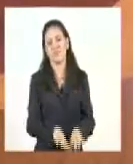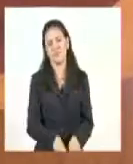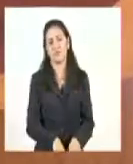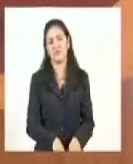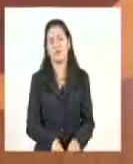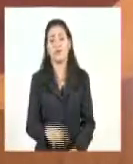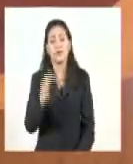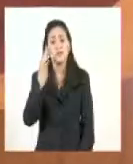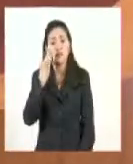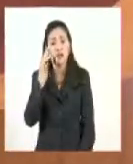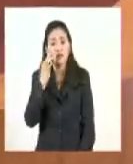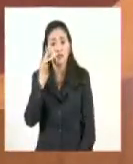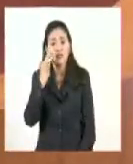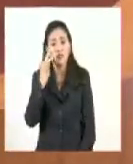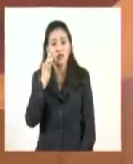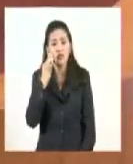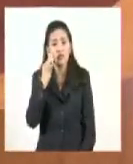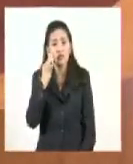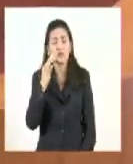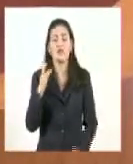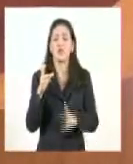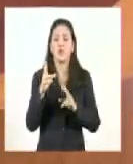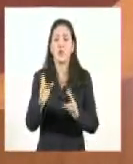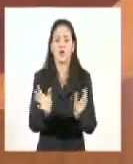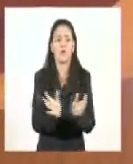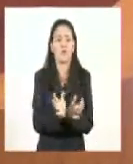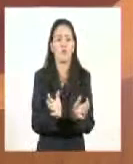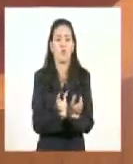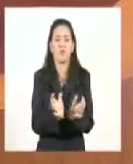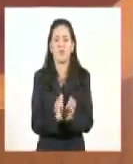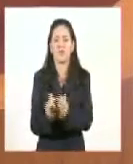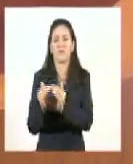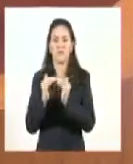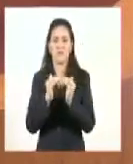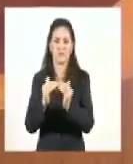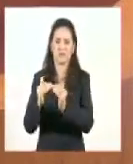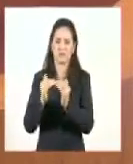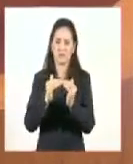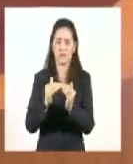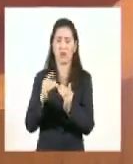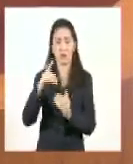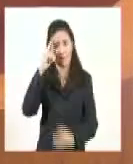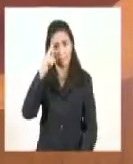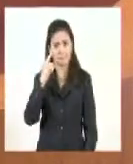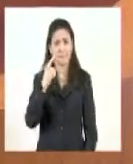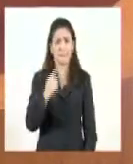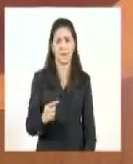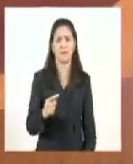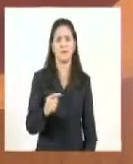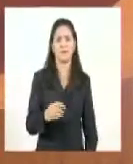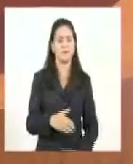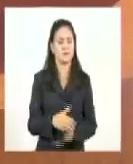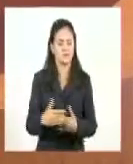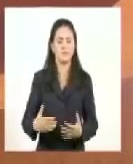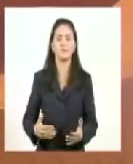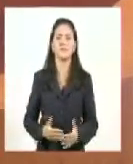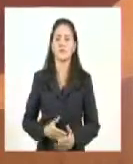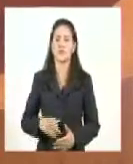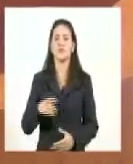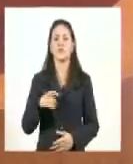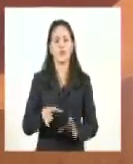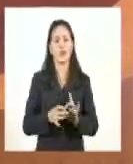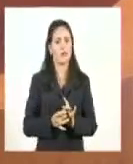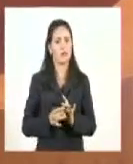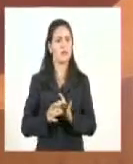junto com uma equipe incompetente. Ele mesmo, ele é o cabeça, ele que manda, e tudo tem o aval dele, diferentemente do